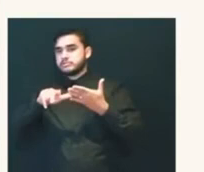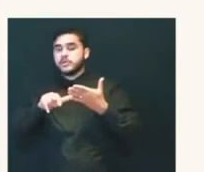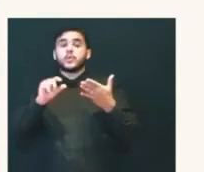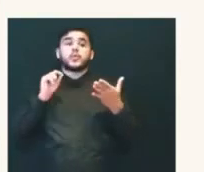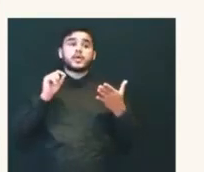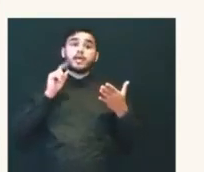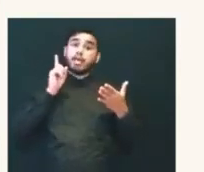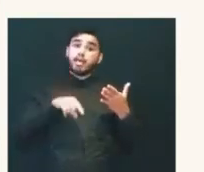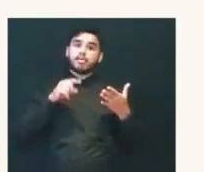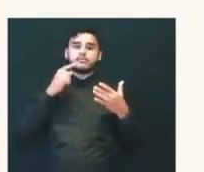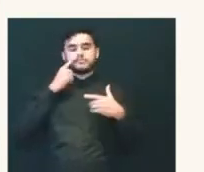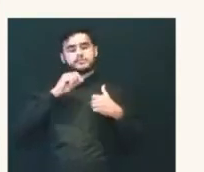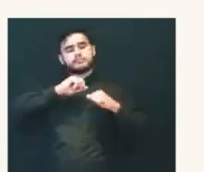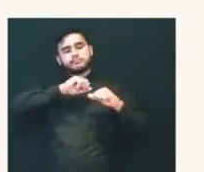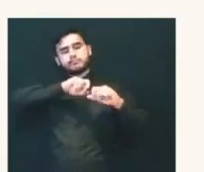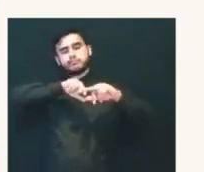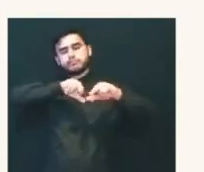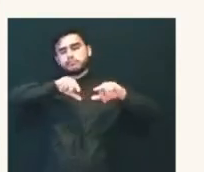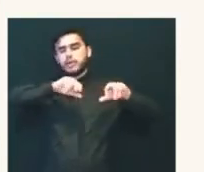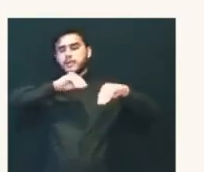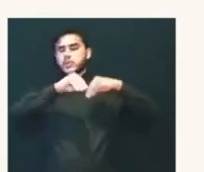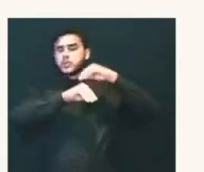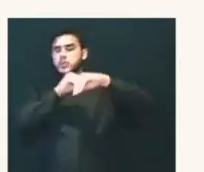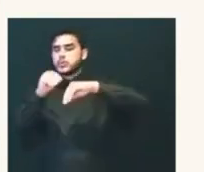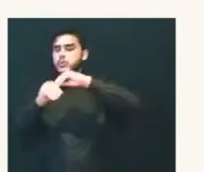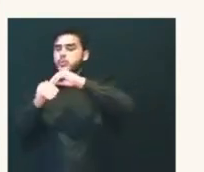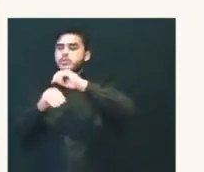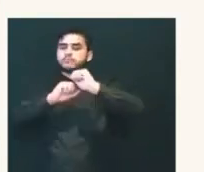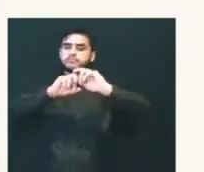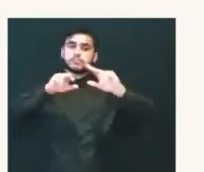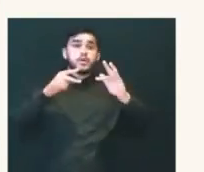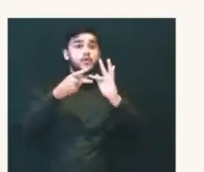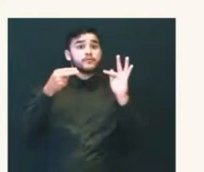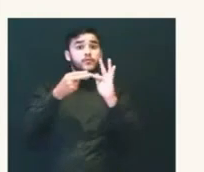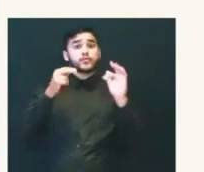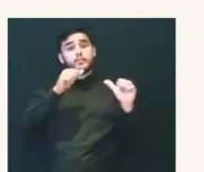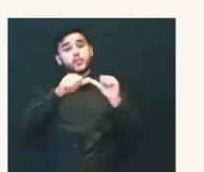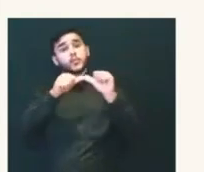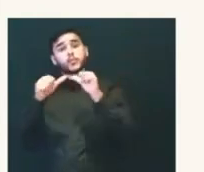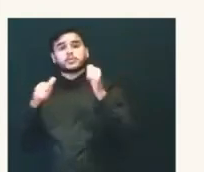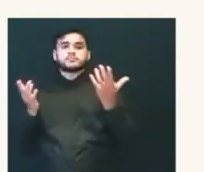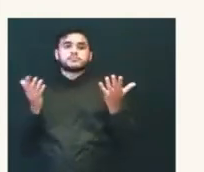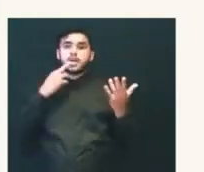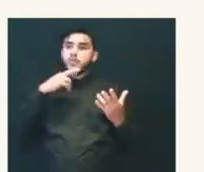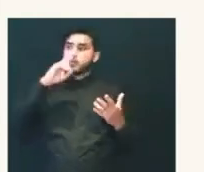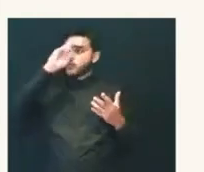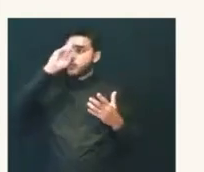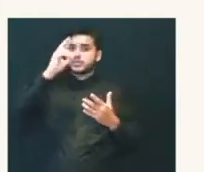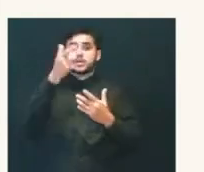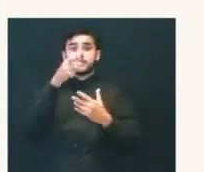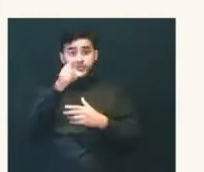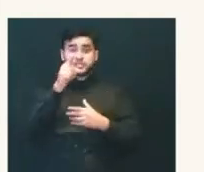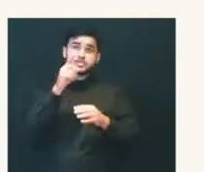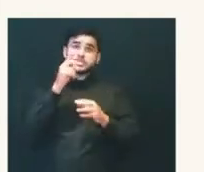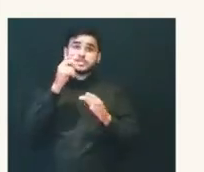variada. Então, variem as frutas, troquem a salada da hora do almoço, coloquem uma salada